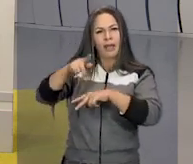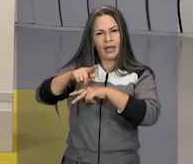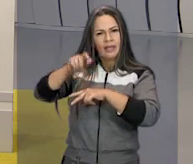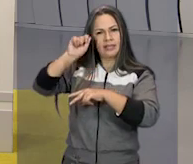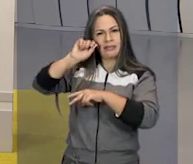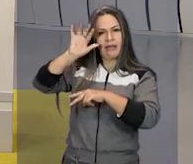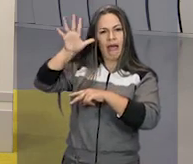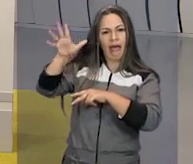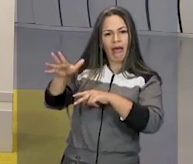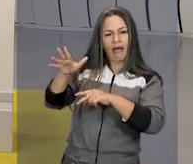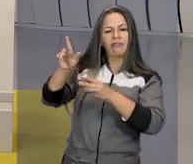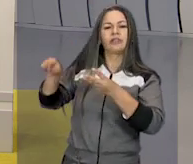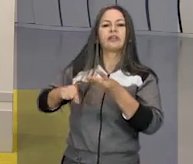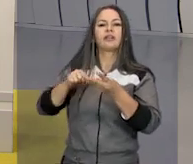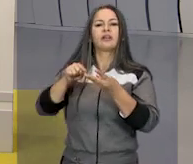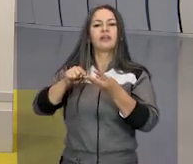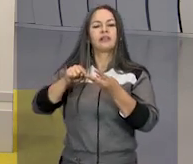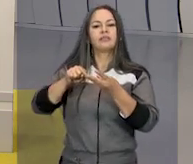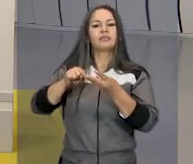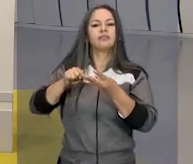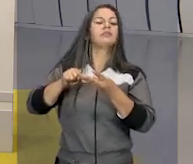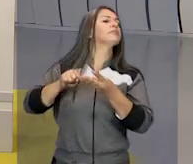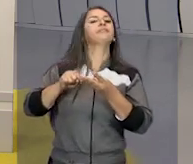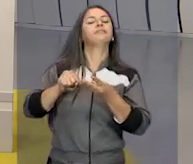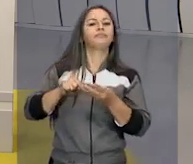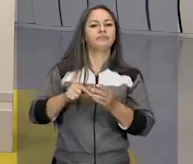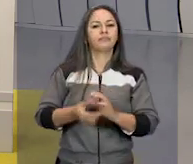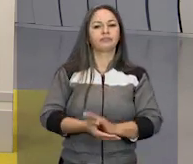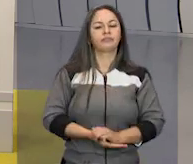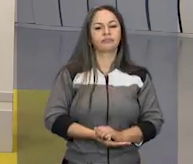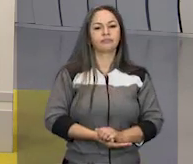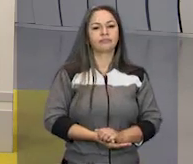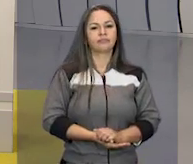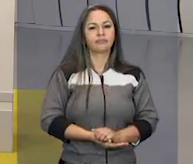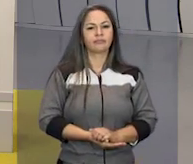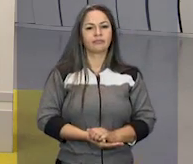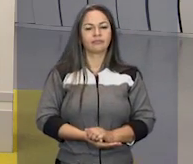do Haiti, aqui na América Central também. Bom,